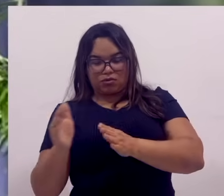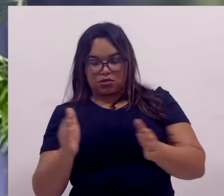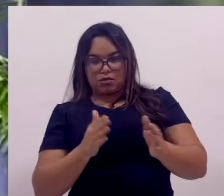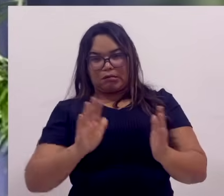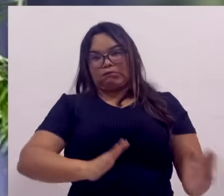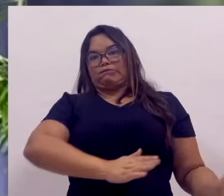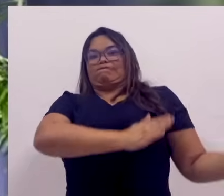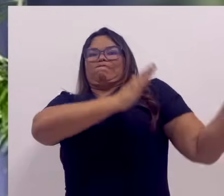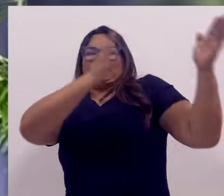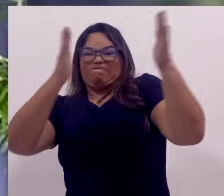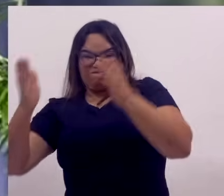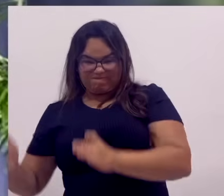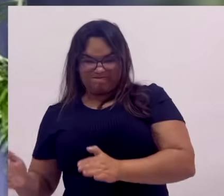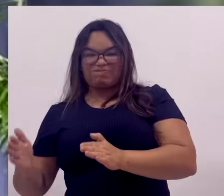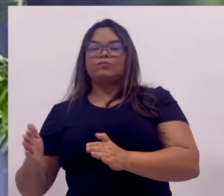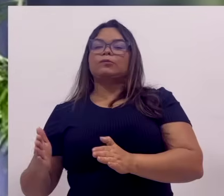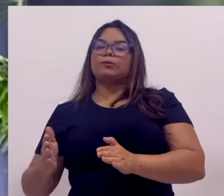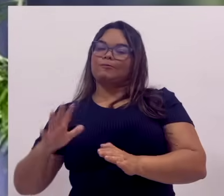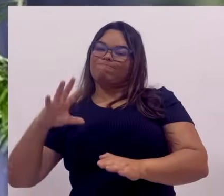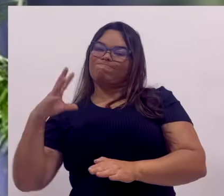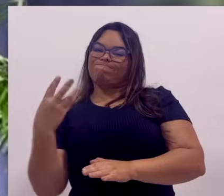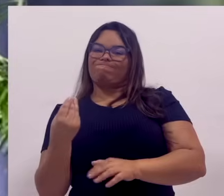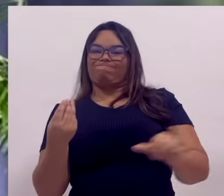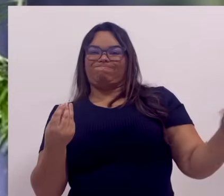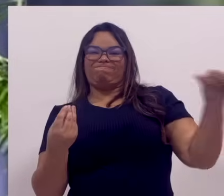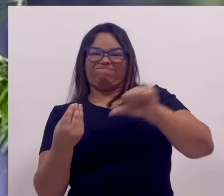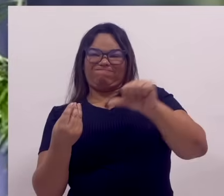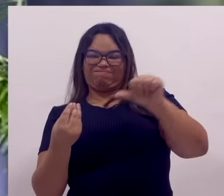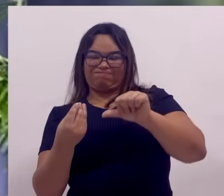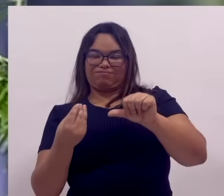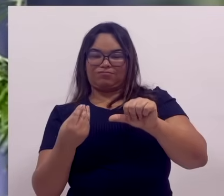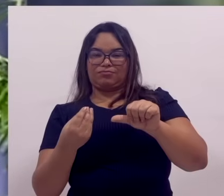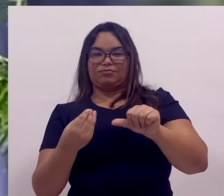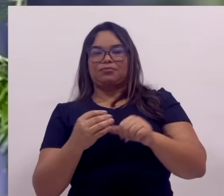E logo entramos no ocultismo puro.